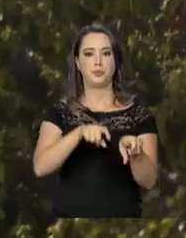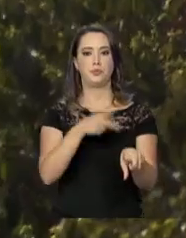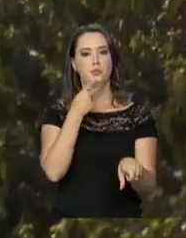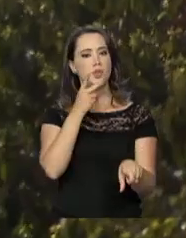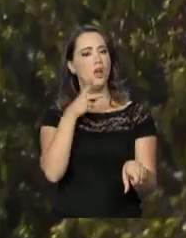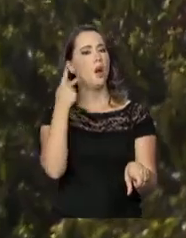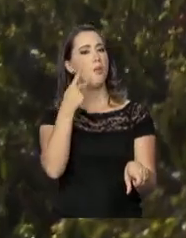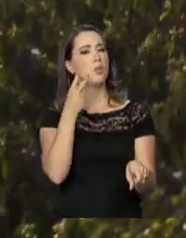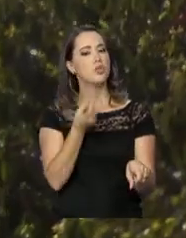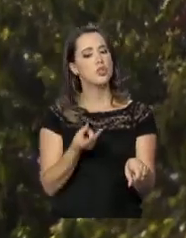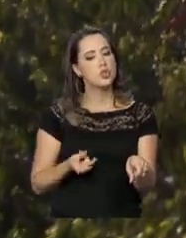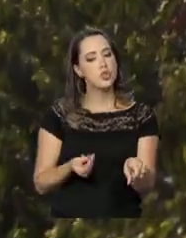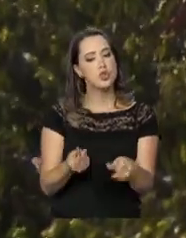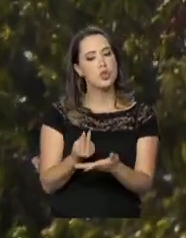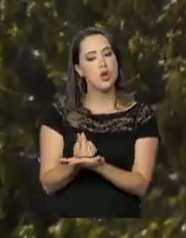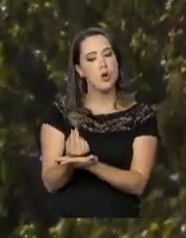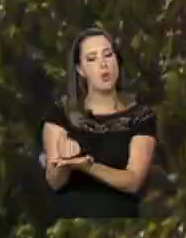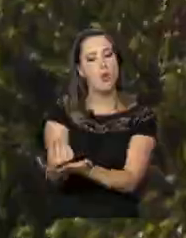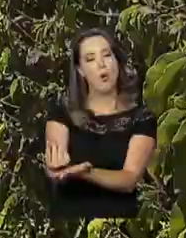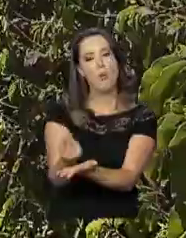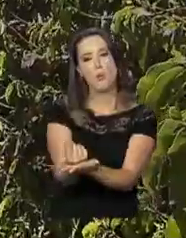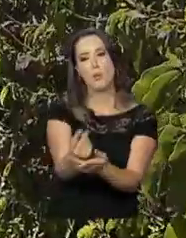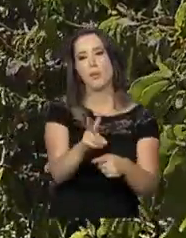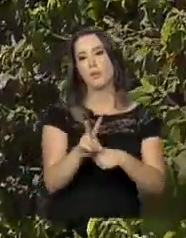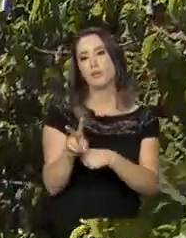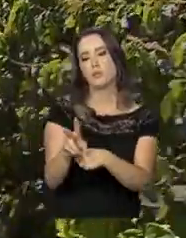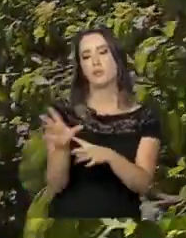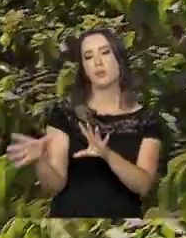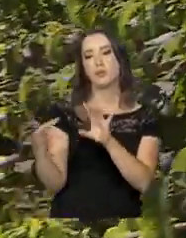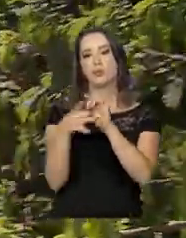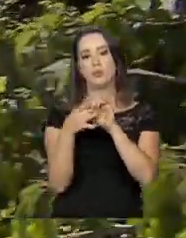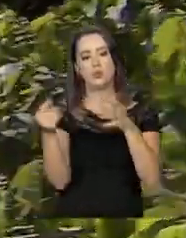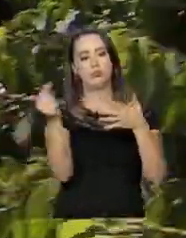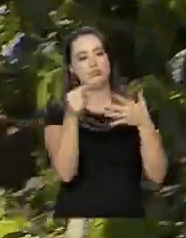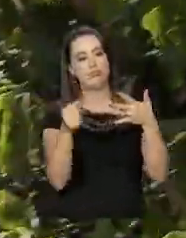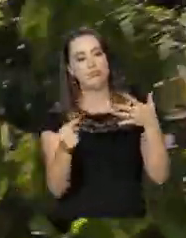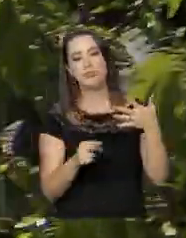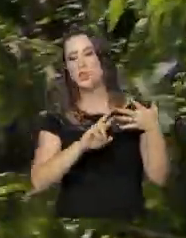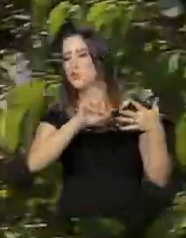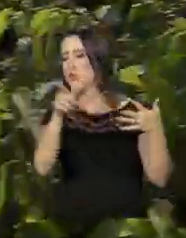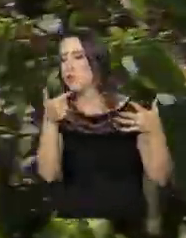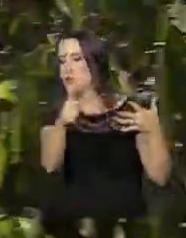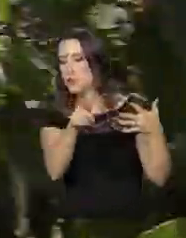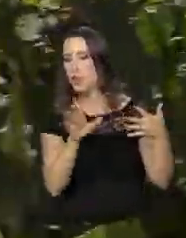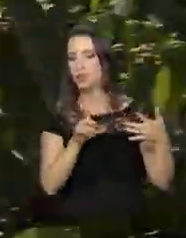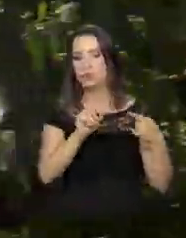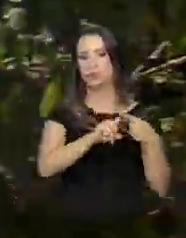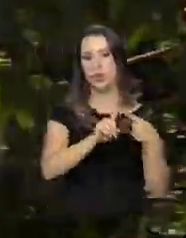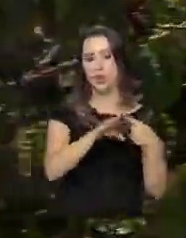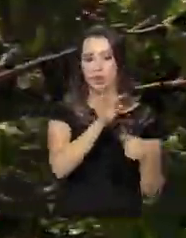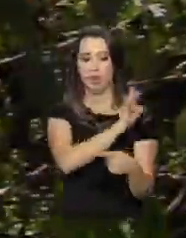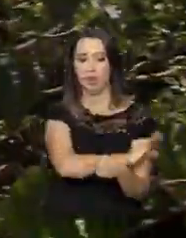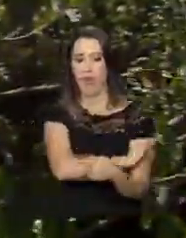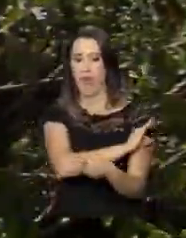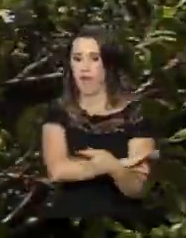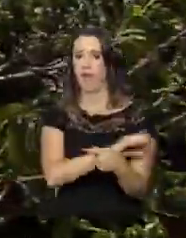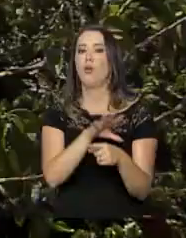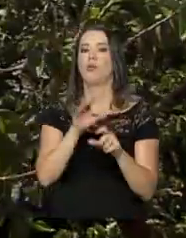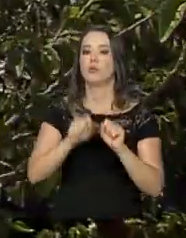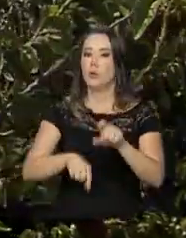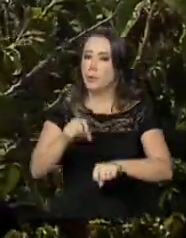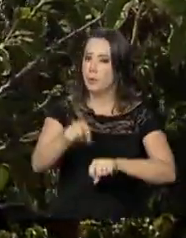crédito disponibilizada à agricultura brasileira, aliada a outros fatores, como a capacidade técnica de produção